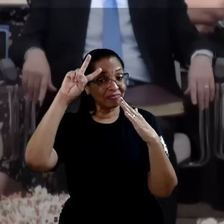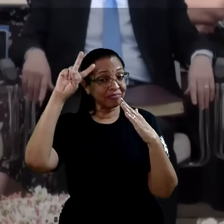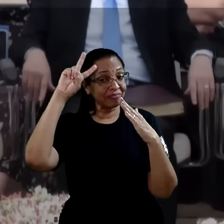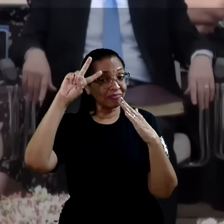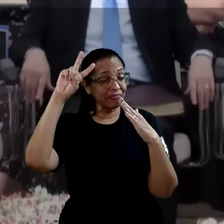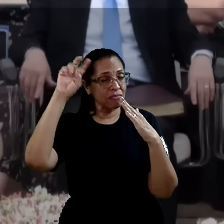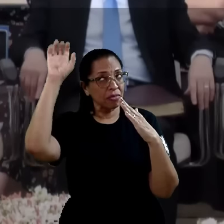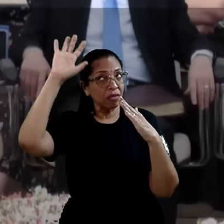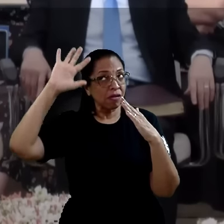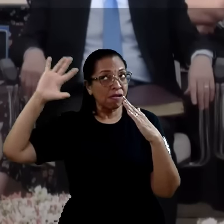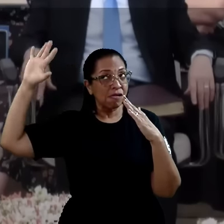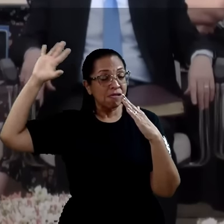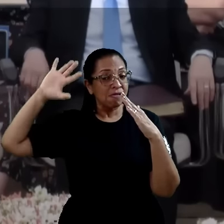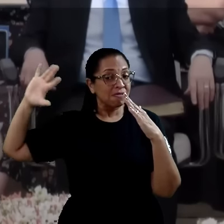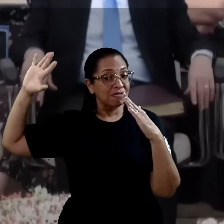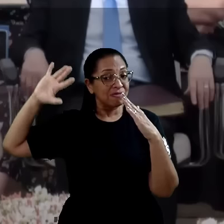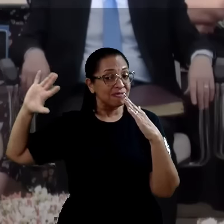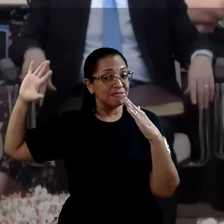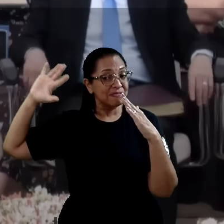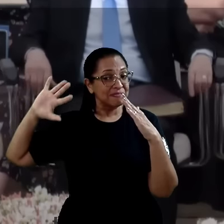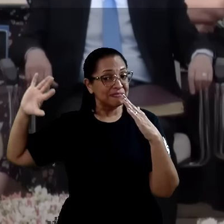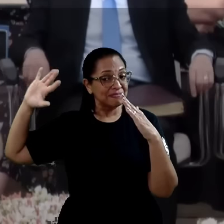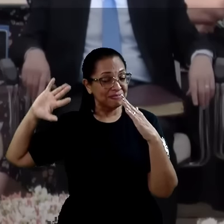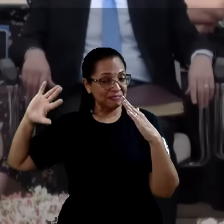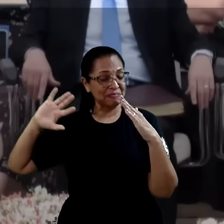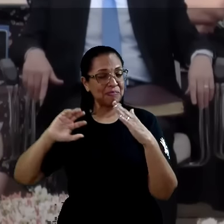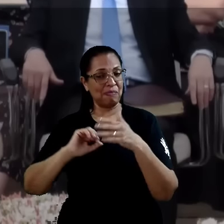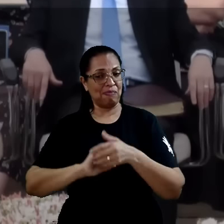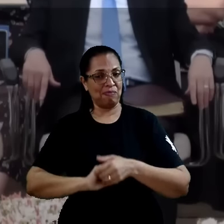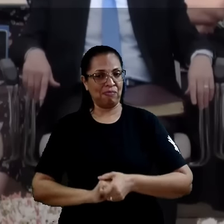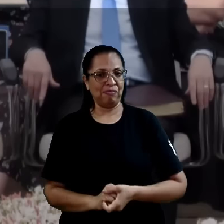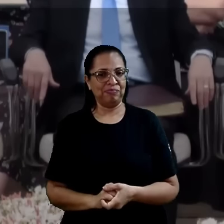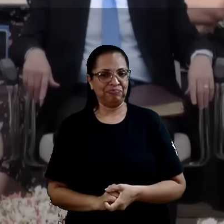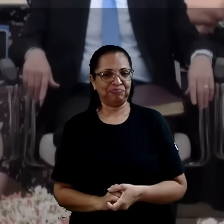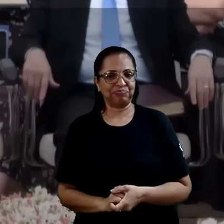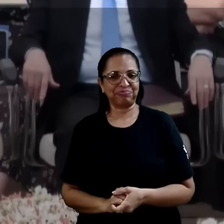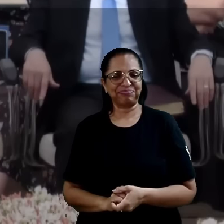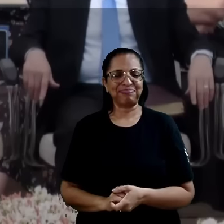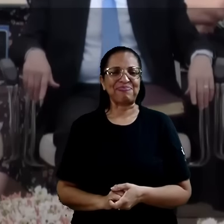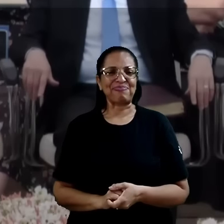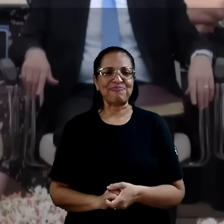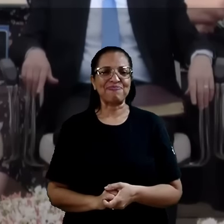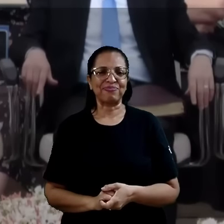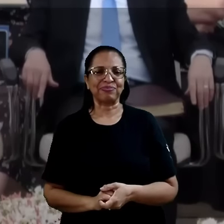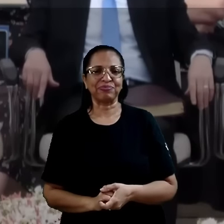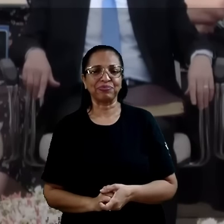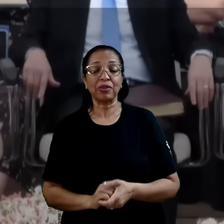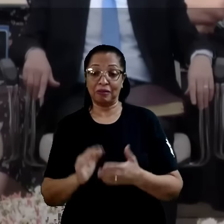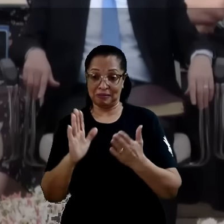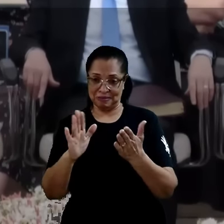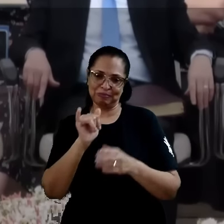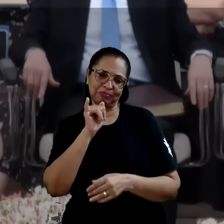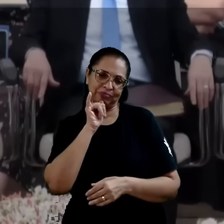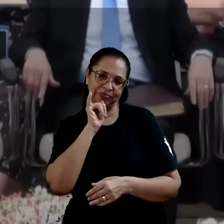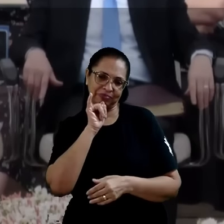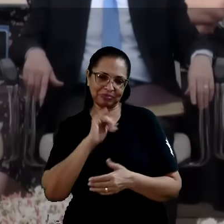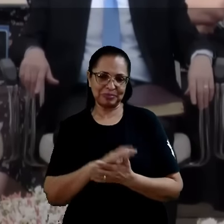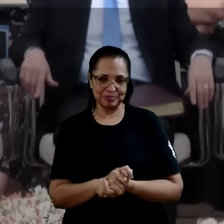faz Às vezes o crente numa fome né irmão tem uns crentes que eles têm fome mas qu tem assim ó uma